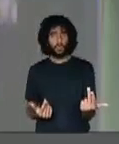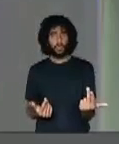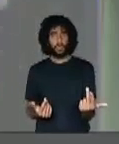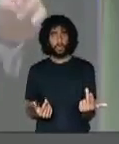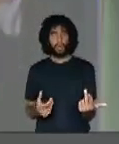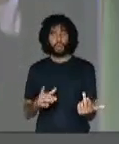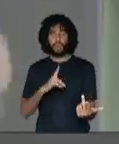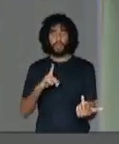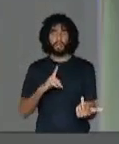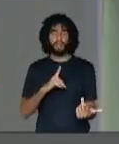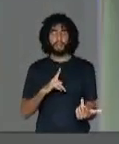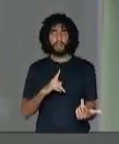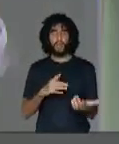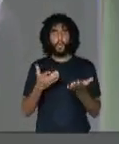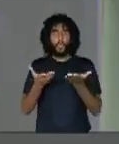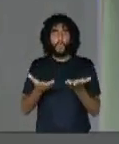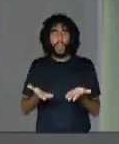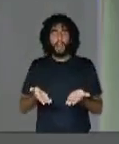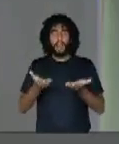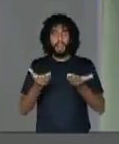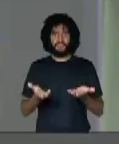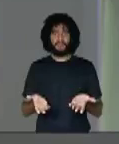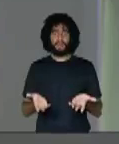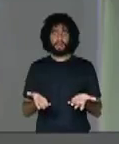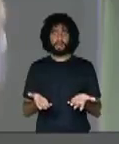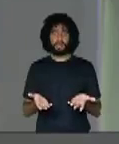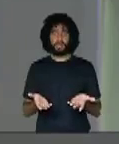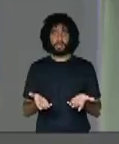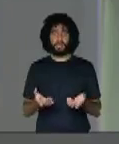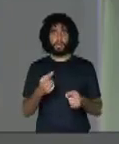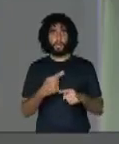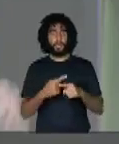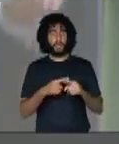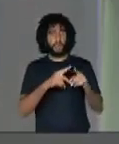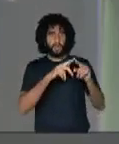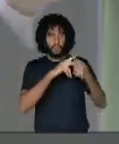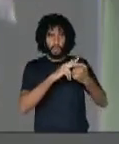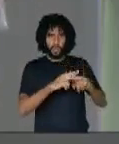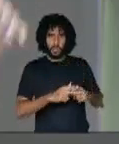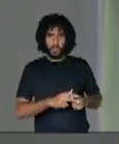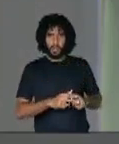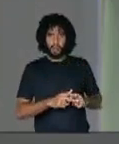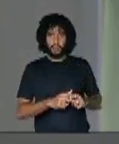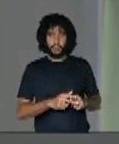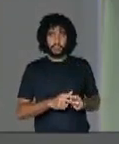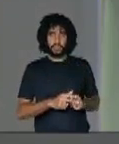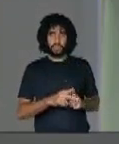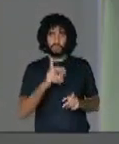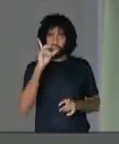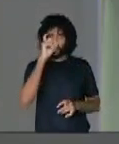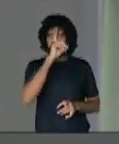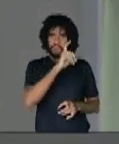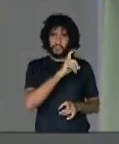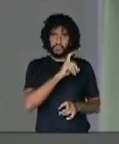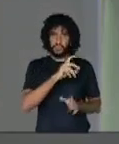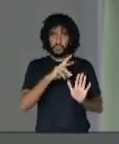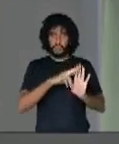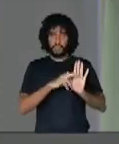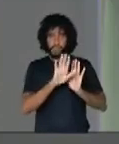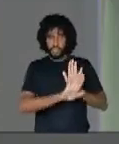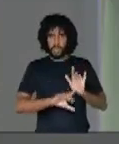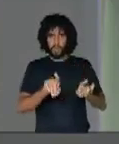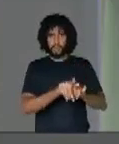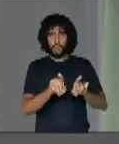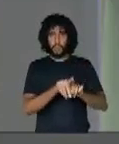modicidade na imposição dessa mudança radical de perspectiva tanto no regime geral quanto no regime